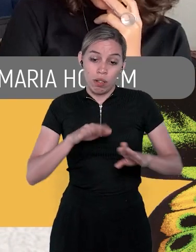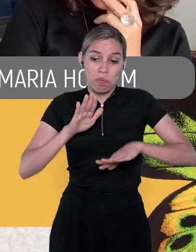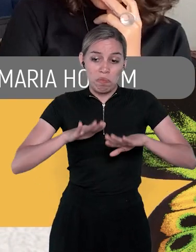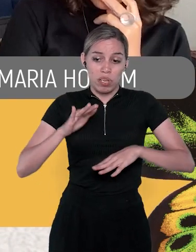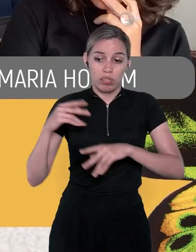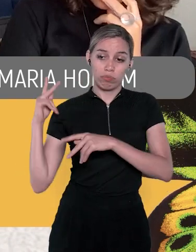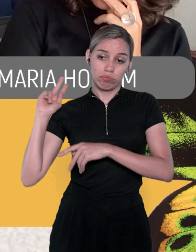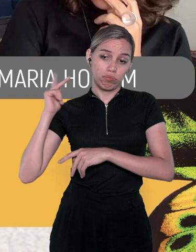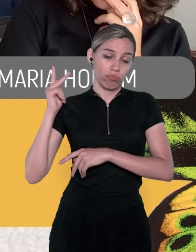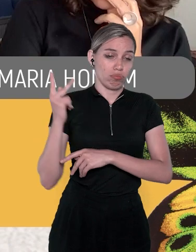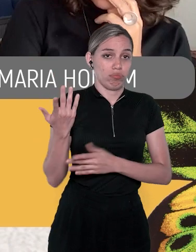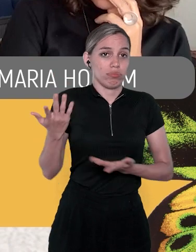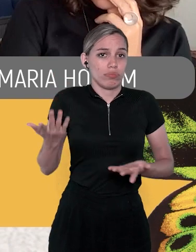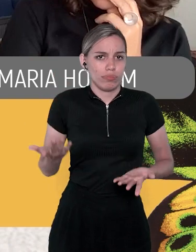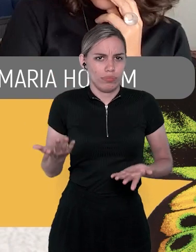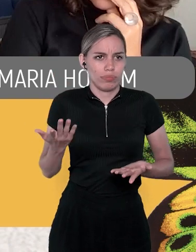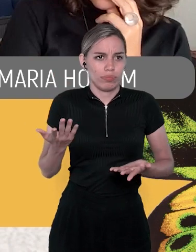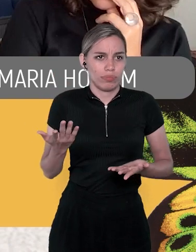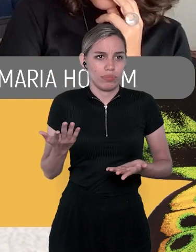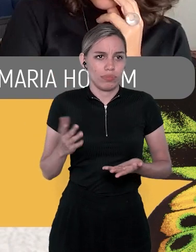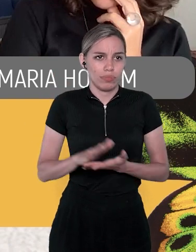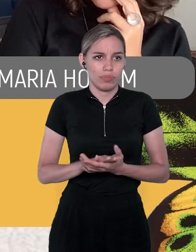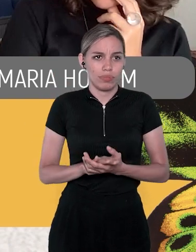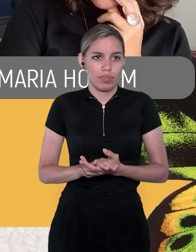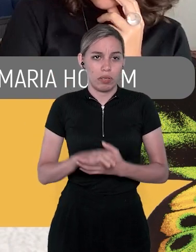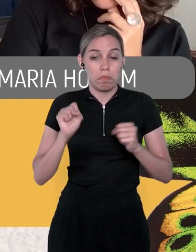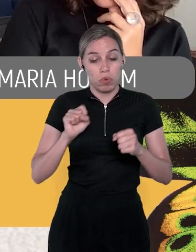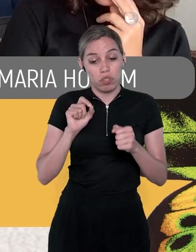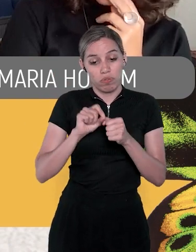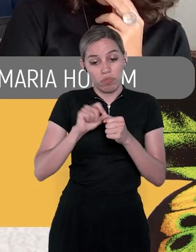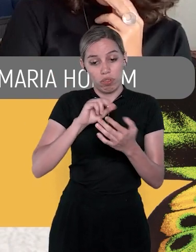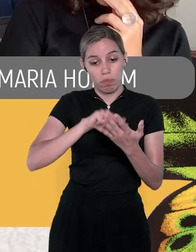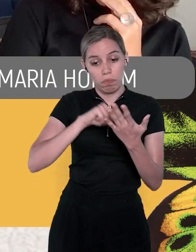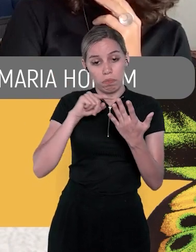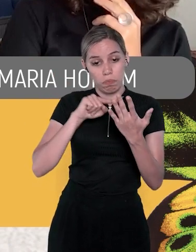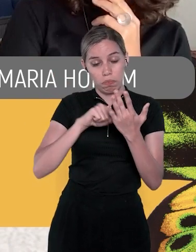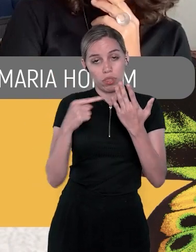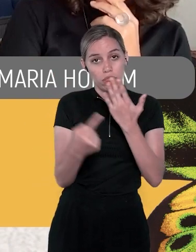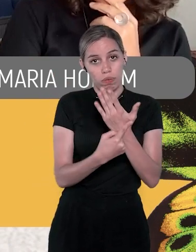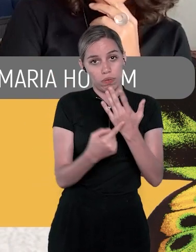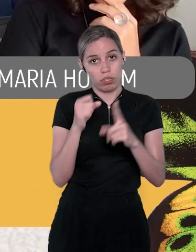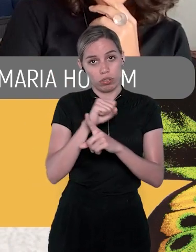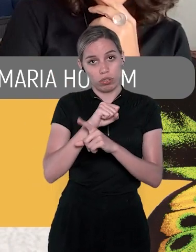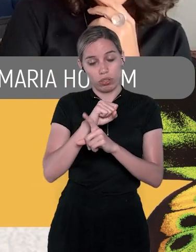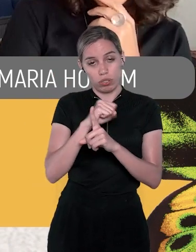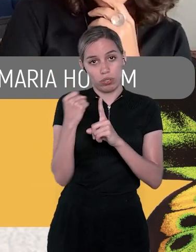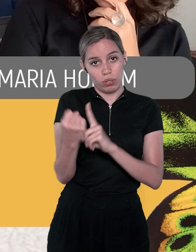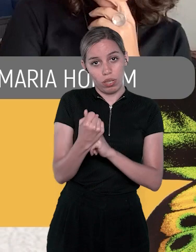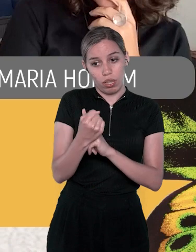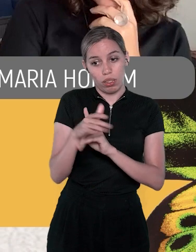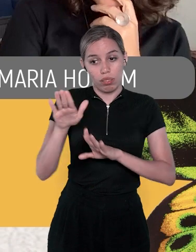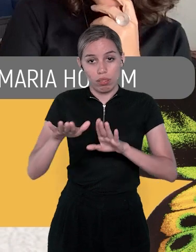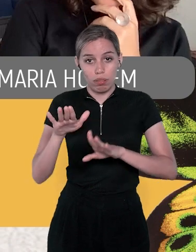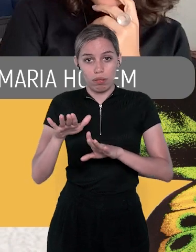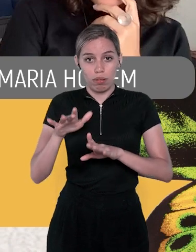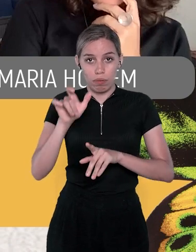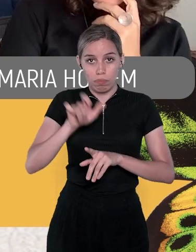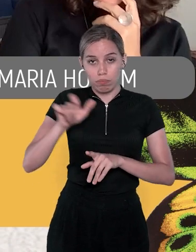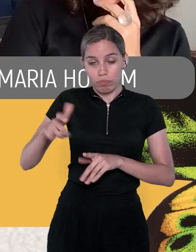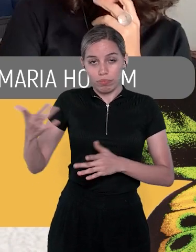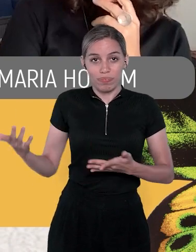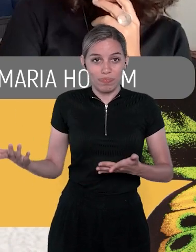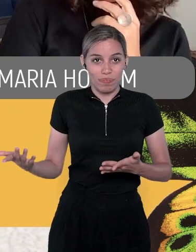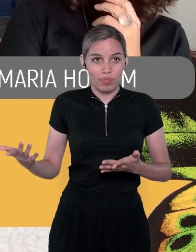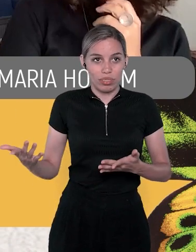sua história. Né? Quer dizer, eu acho que é um pouco... pode fazer a metáfora da sociedade como da pessoa. A sociedade traz os